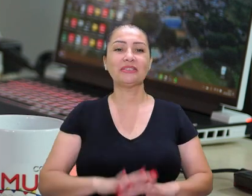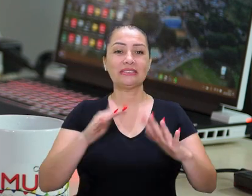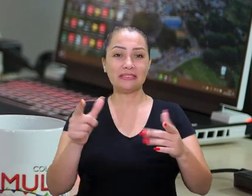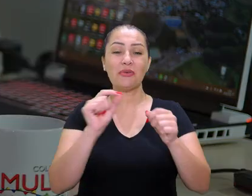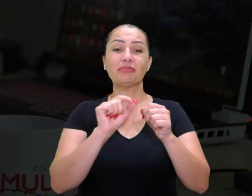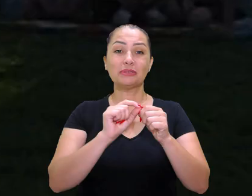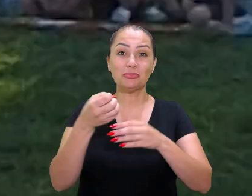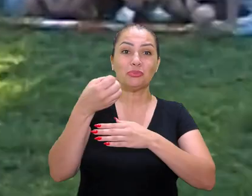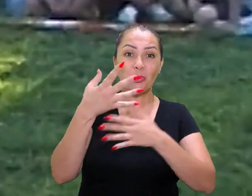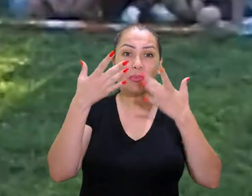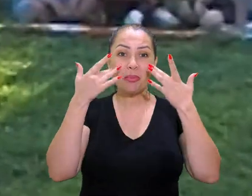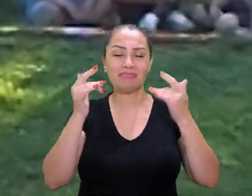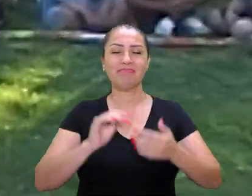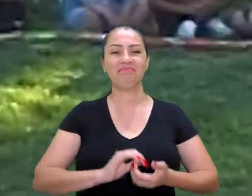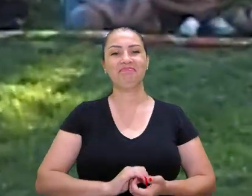Noiva Feia.